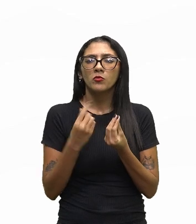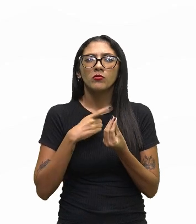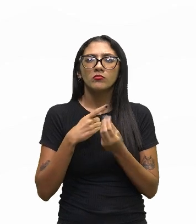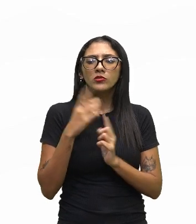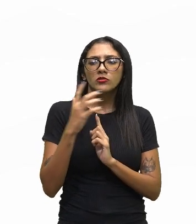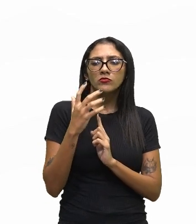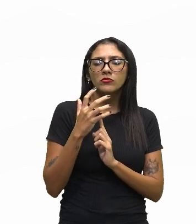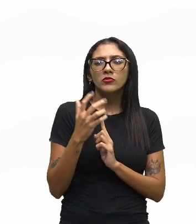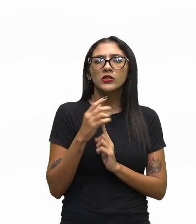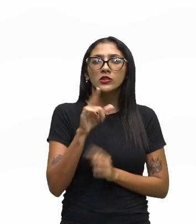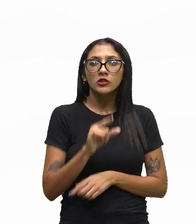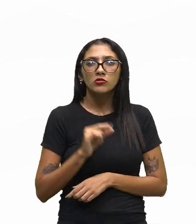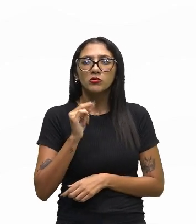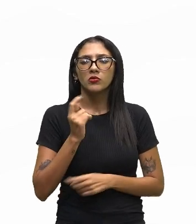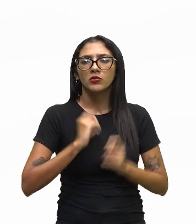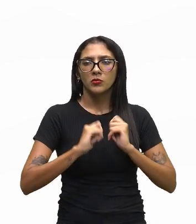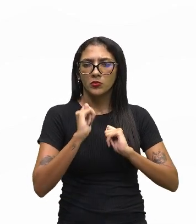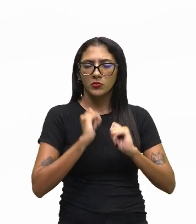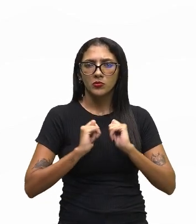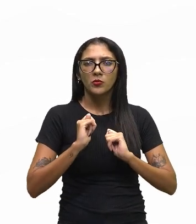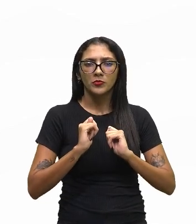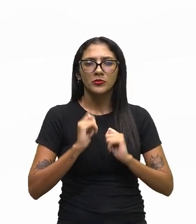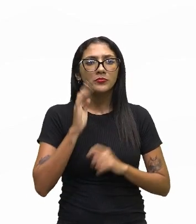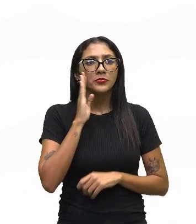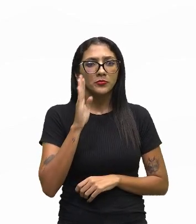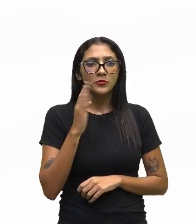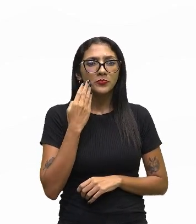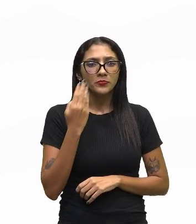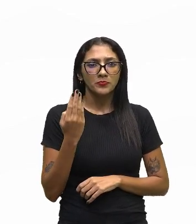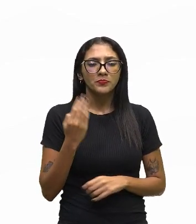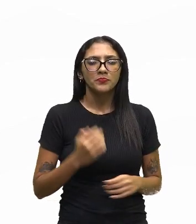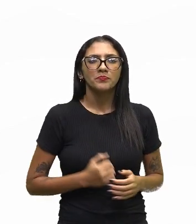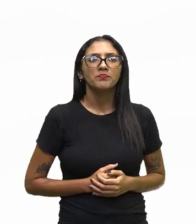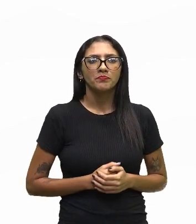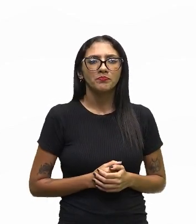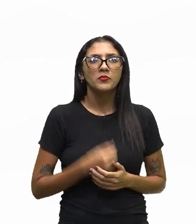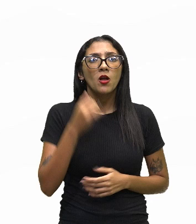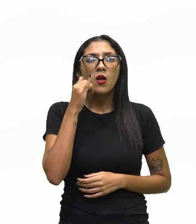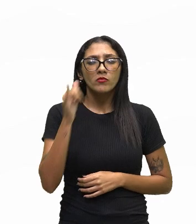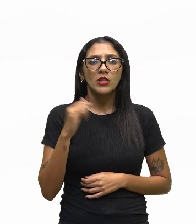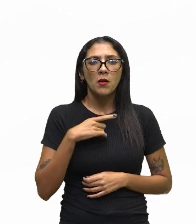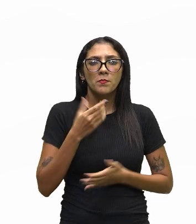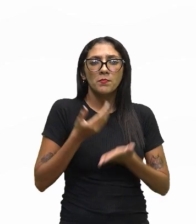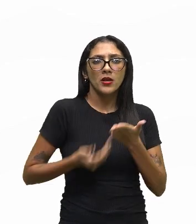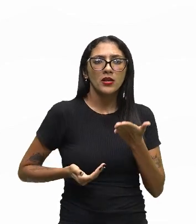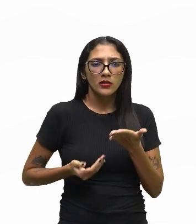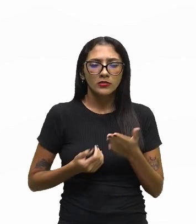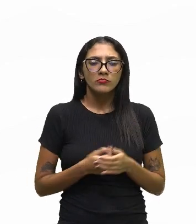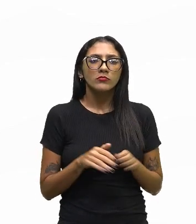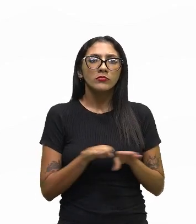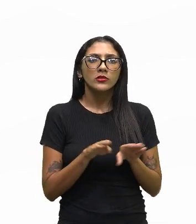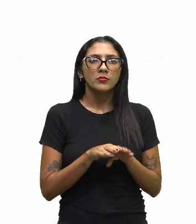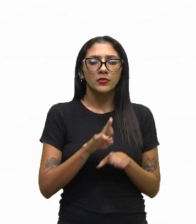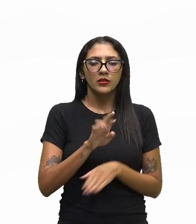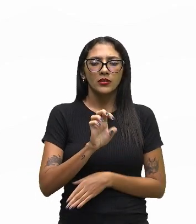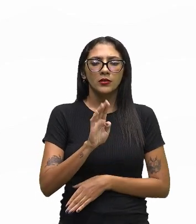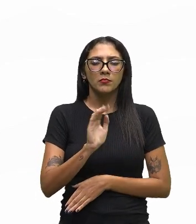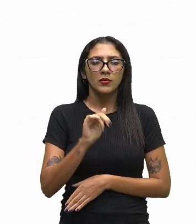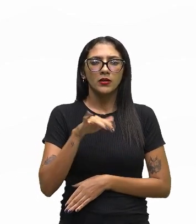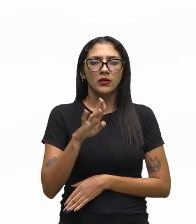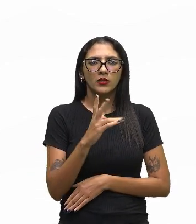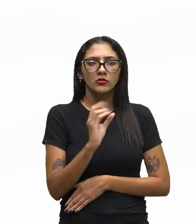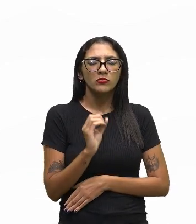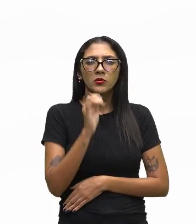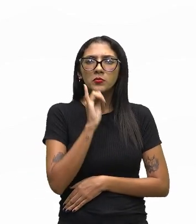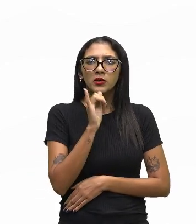decisões financeiras. Principalmente temos aí aversão às perdas, rebanho, que é o famoso efeito manada,